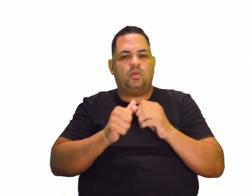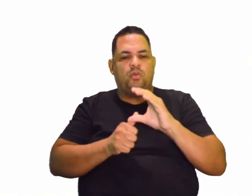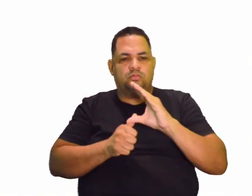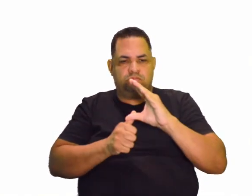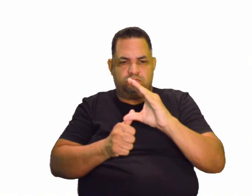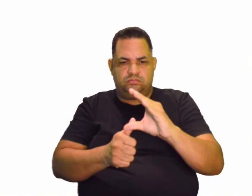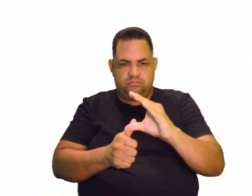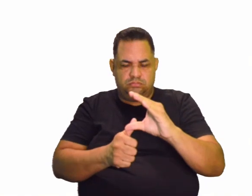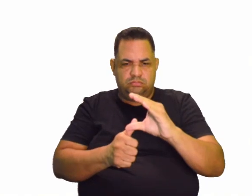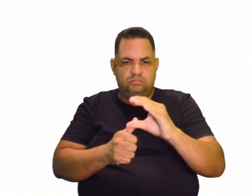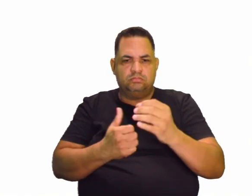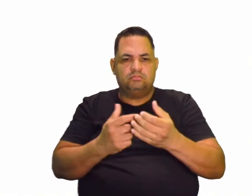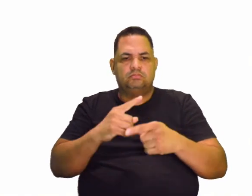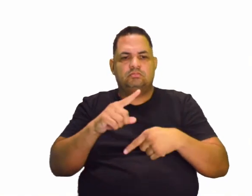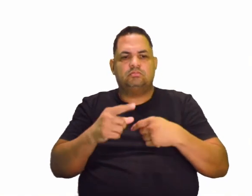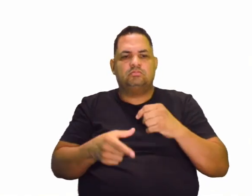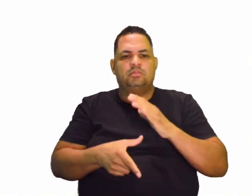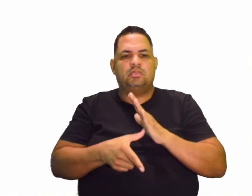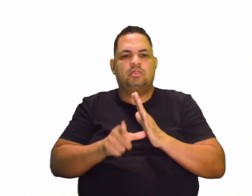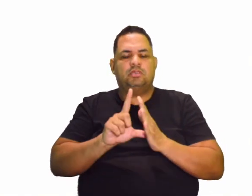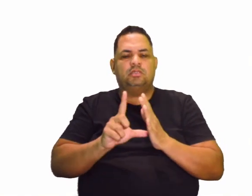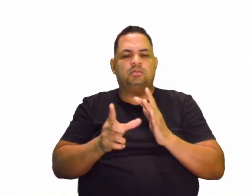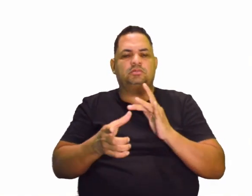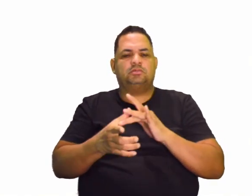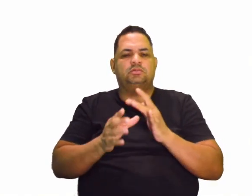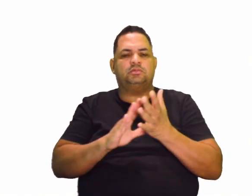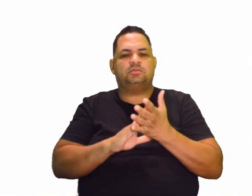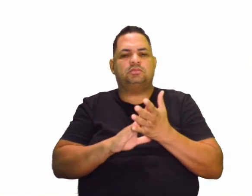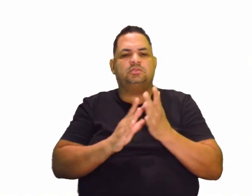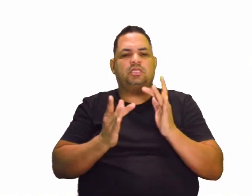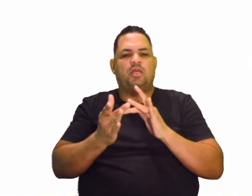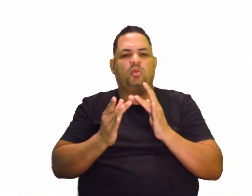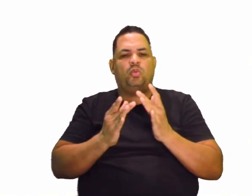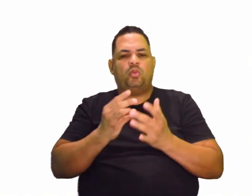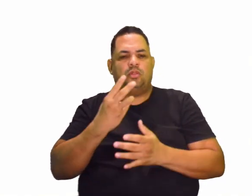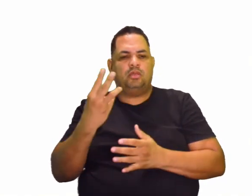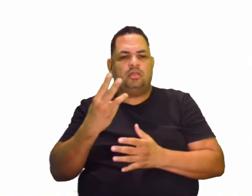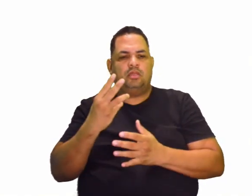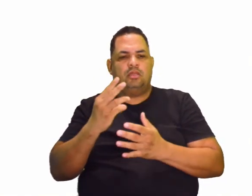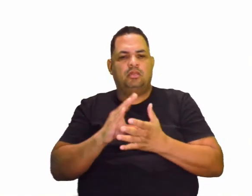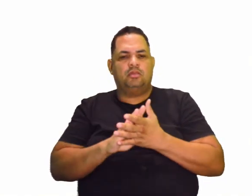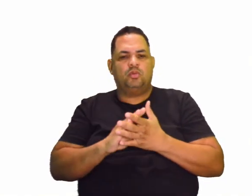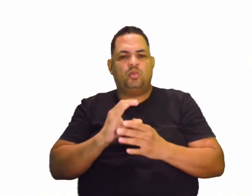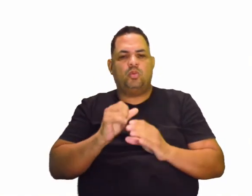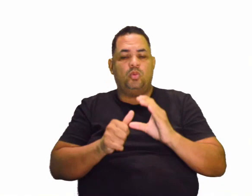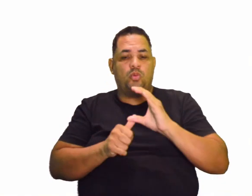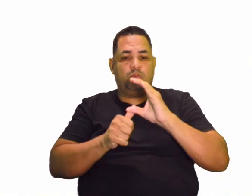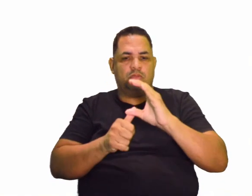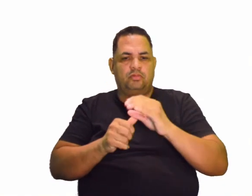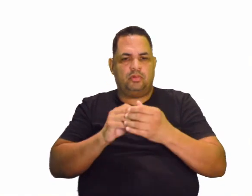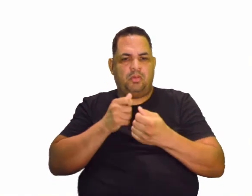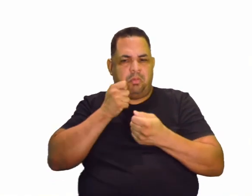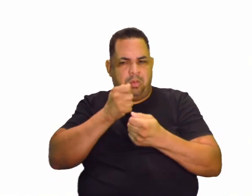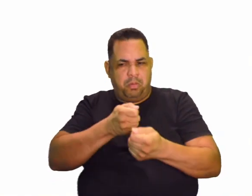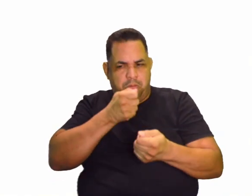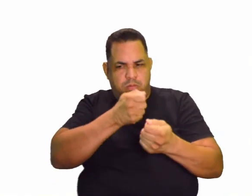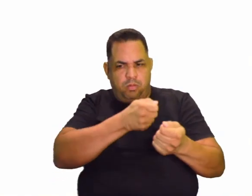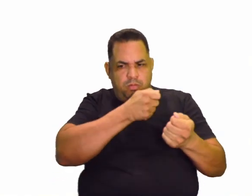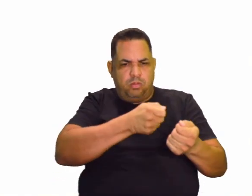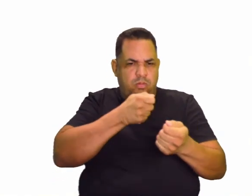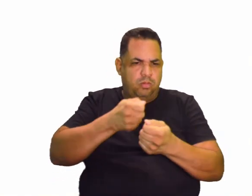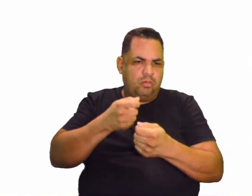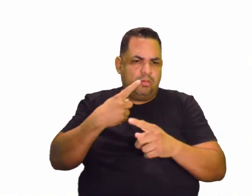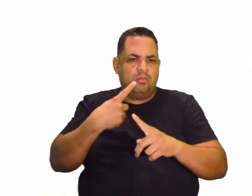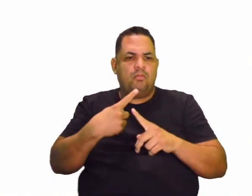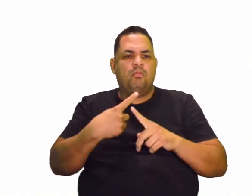mitológicos. Antes do século III, os cristãos foram perseguidos e castigados porque eles